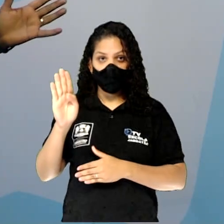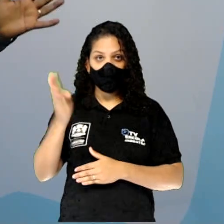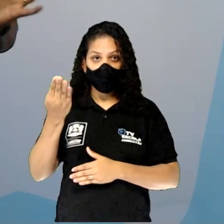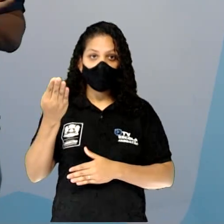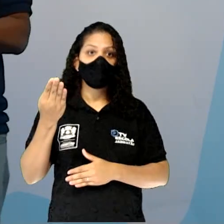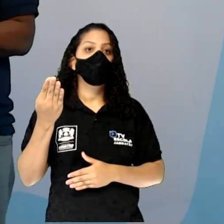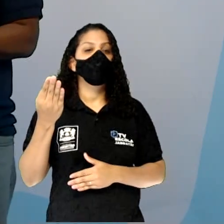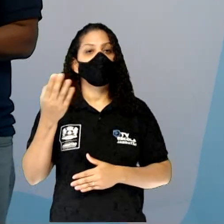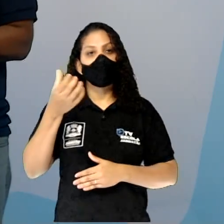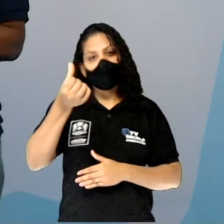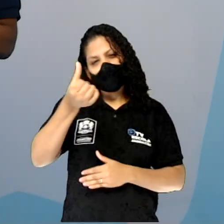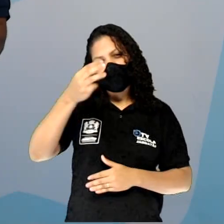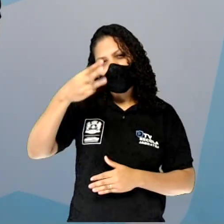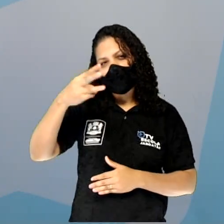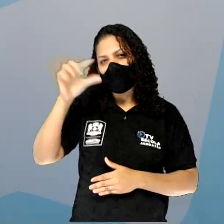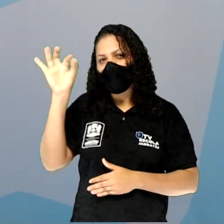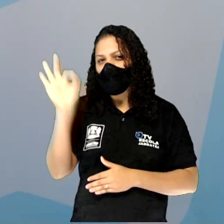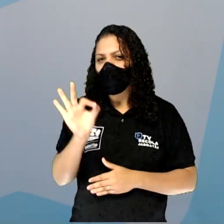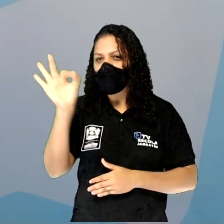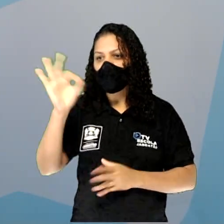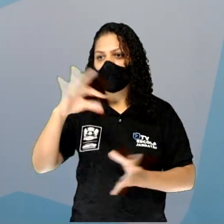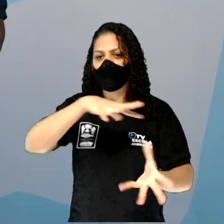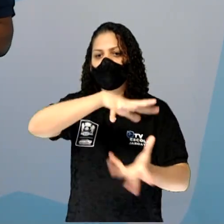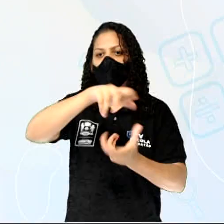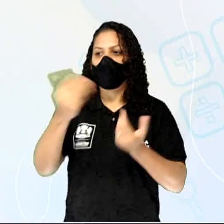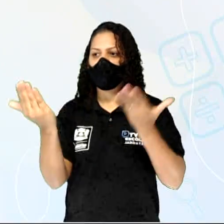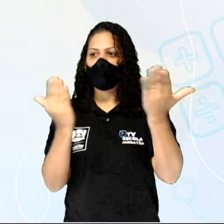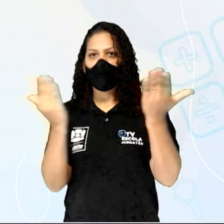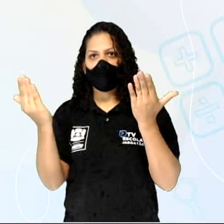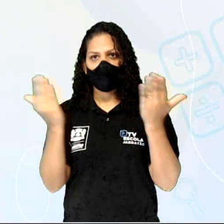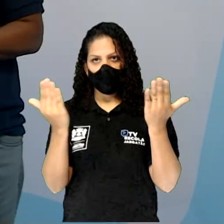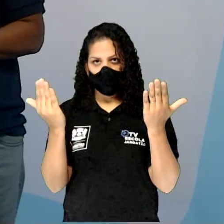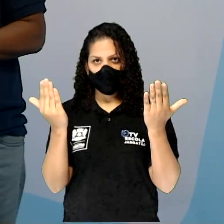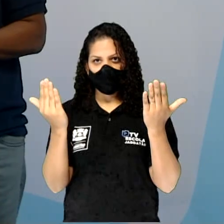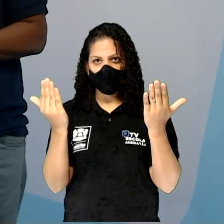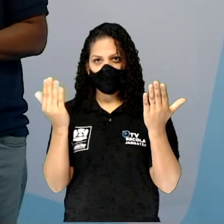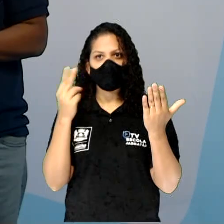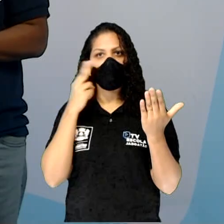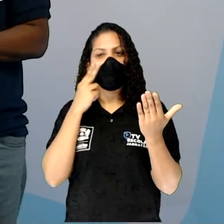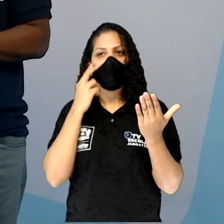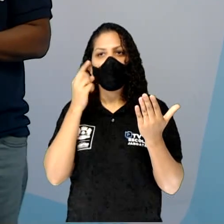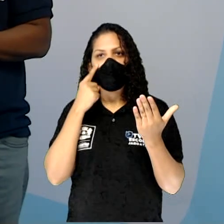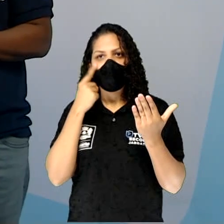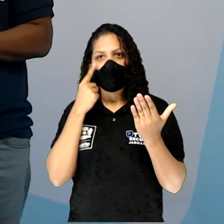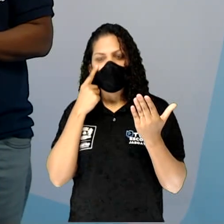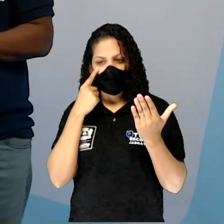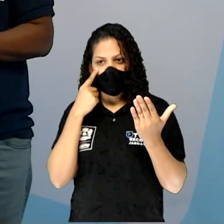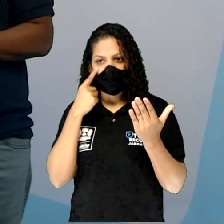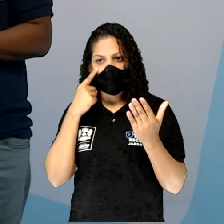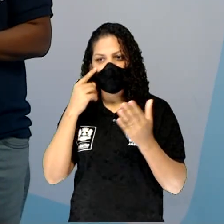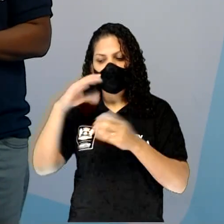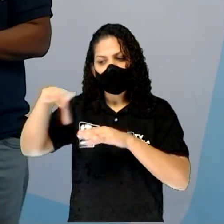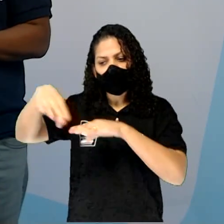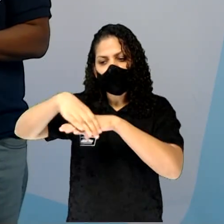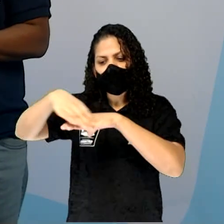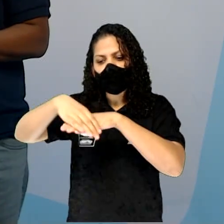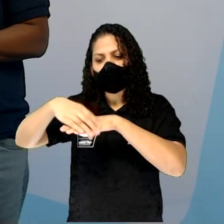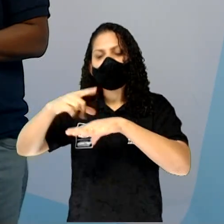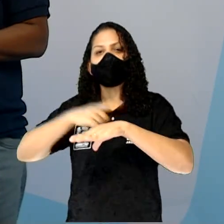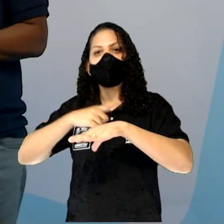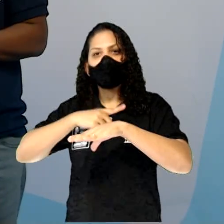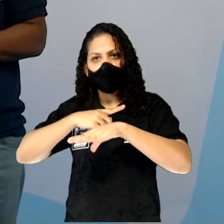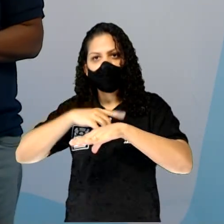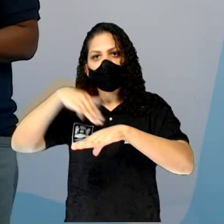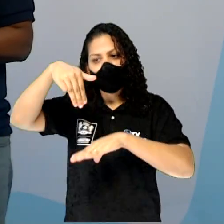63% do total mundial. Dê uma olhadinha aí, né, seu sapato aí, né? Se tiver escrito lá no seu tênis lá, mande em